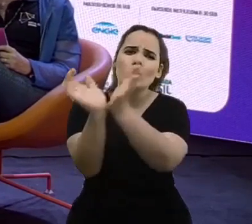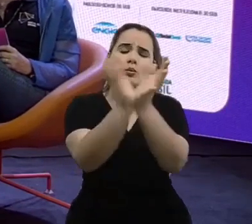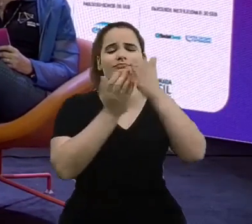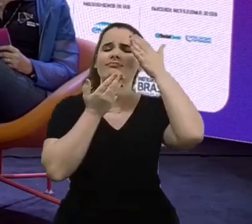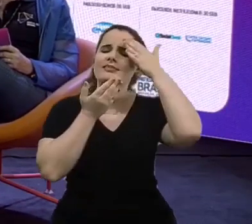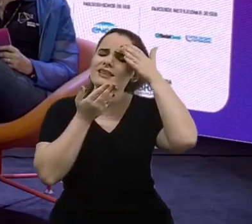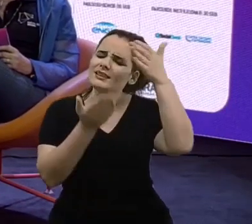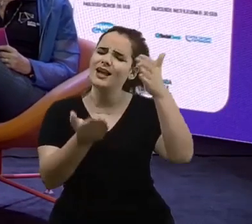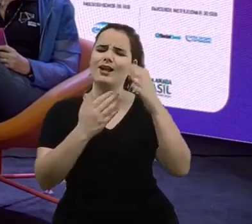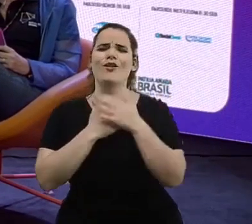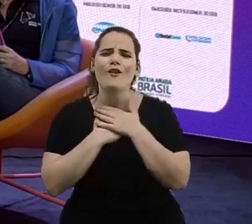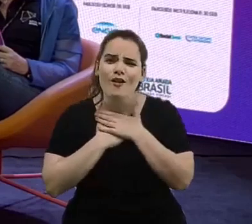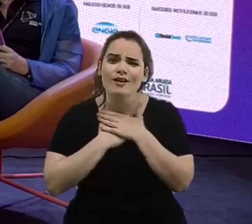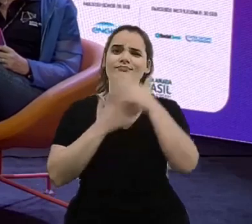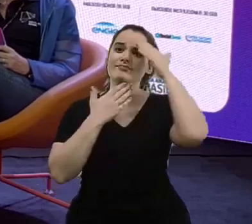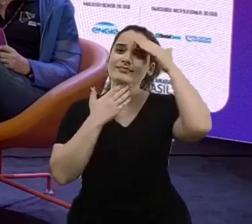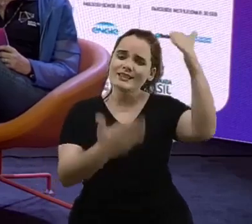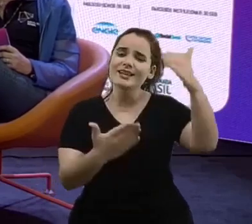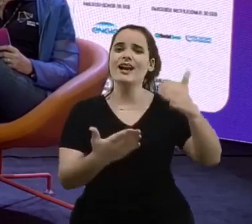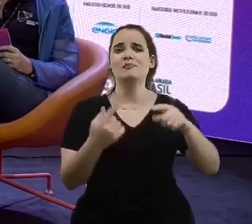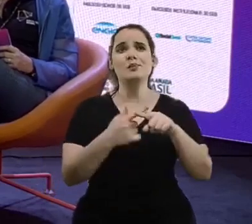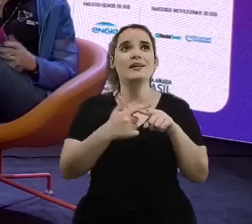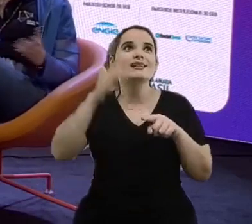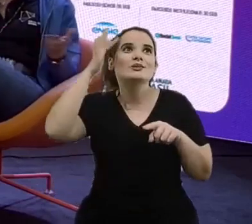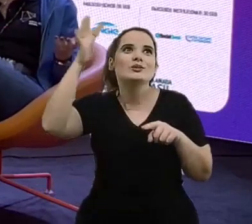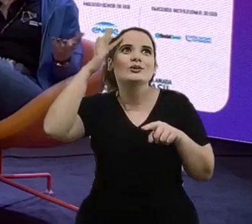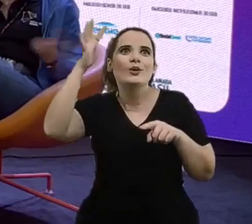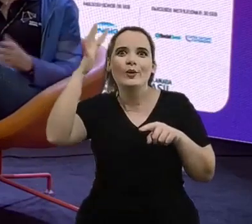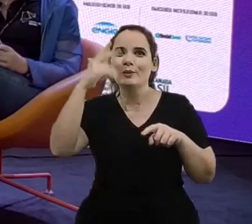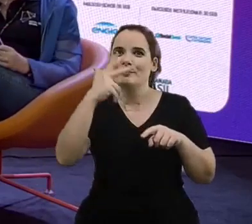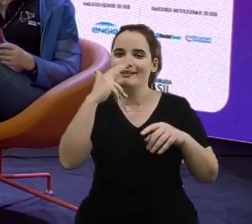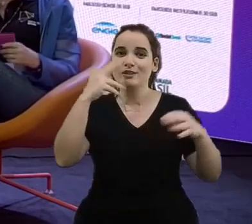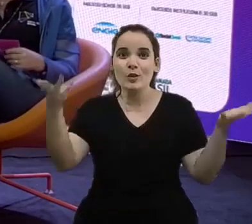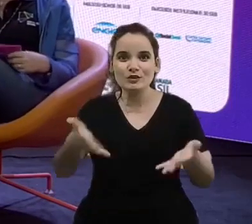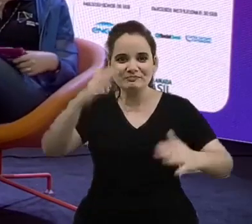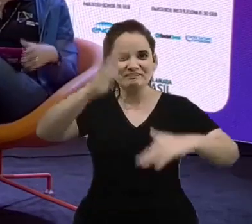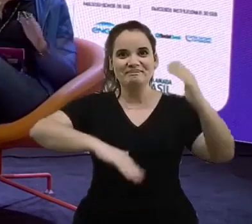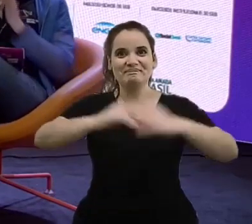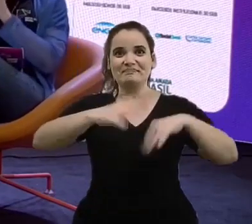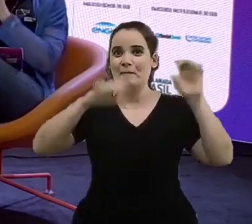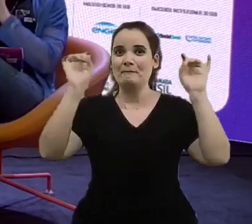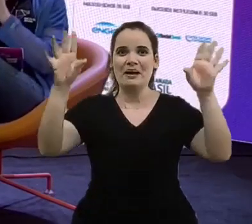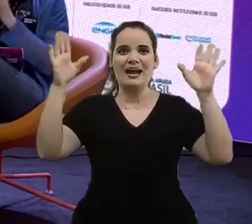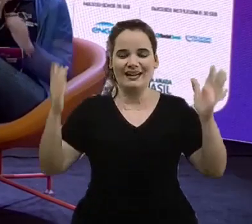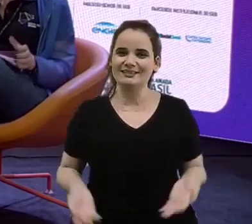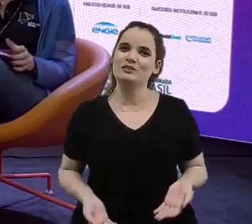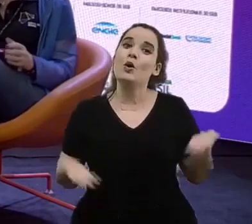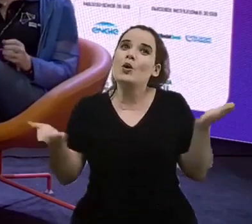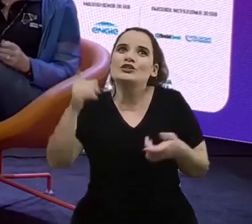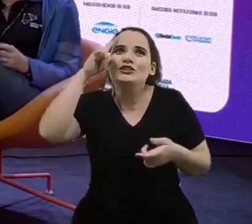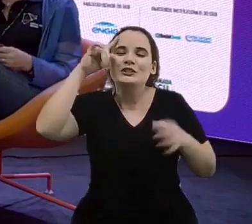resultado, mesmo sabendo que vocês têm resultados expressivos aí, para mim, essa união, essa junção de pessoas